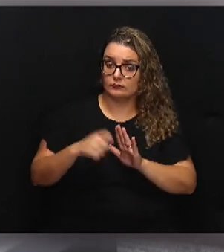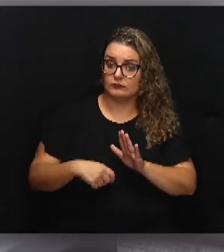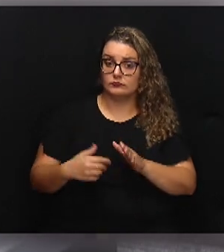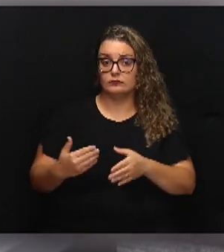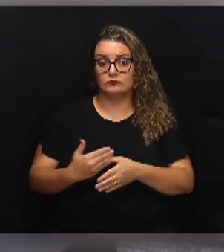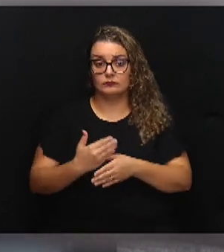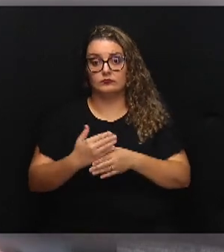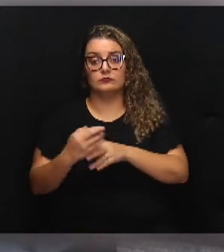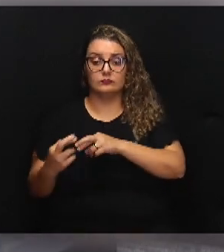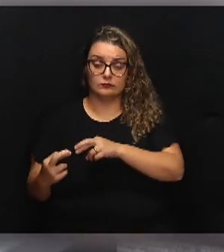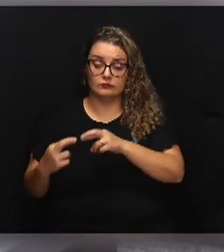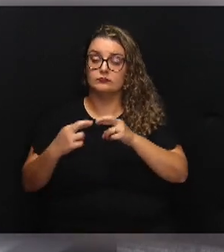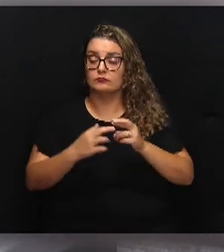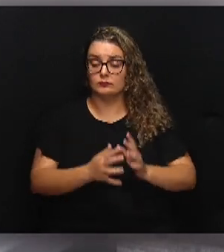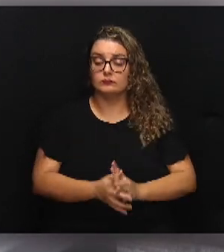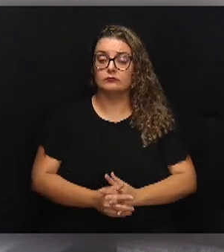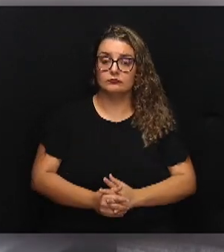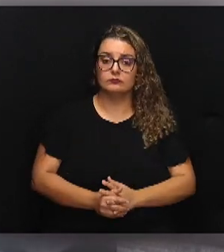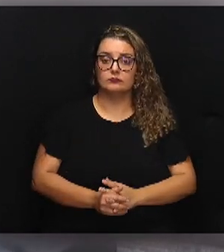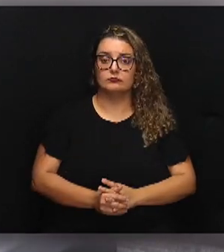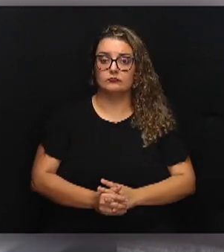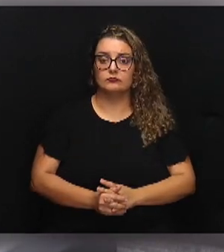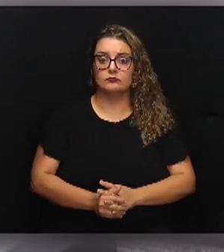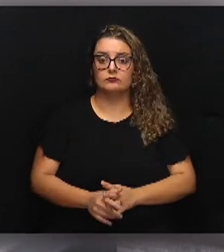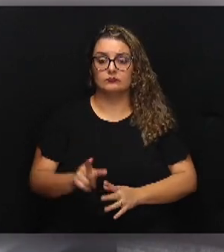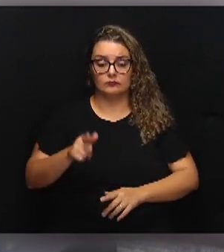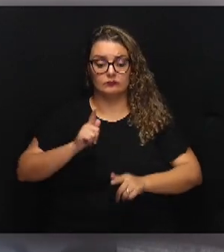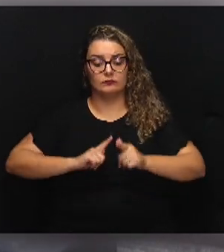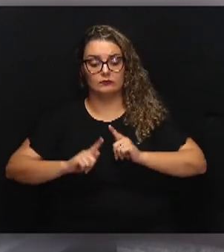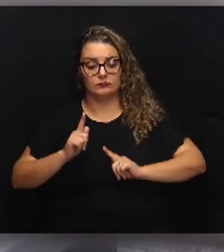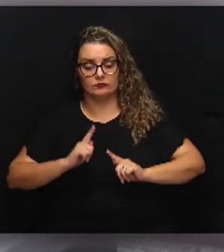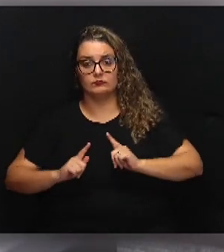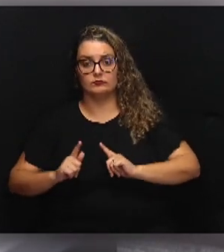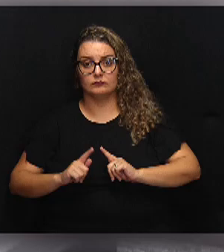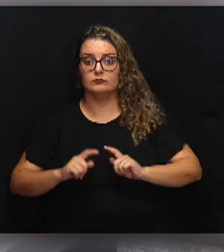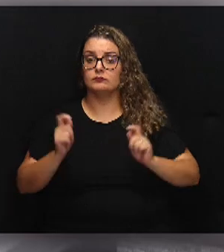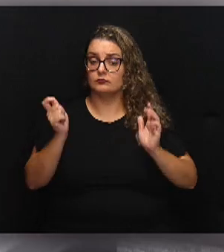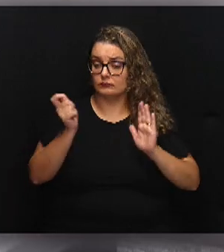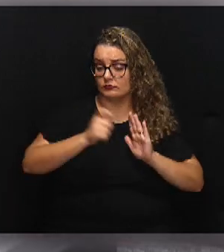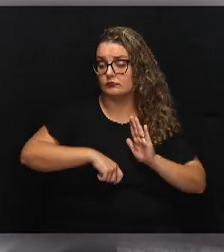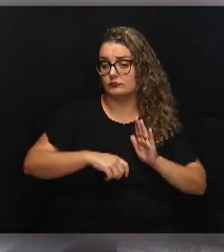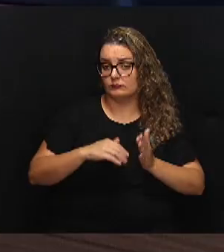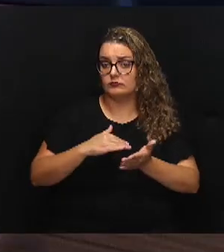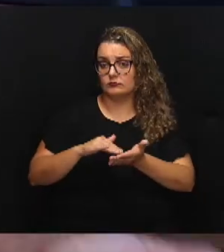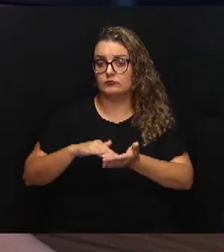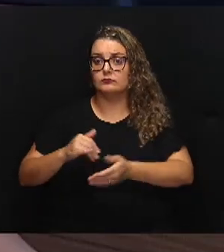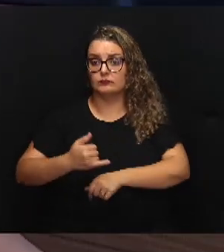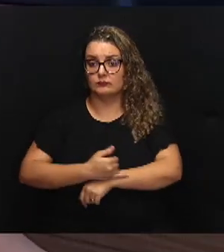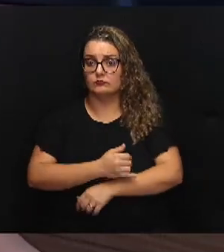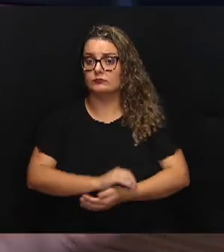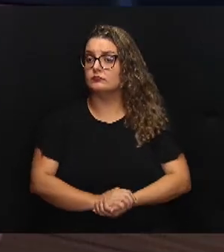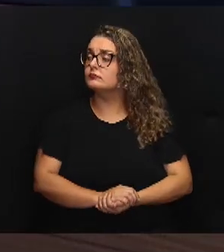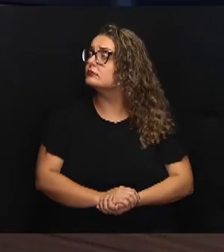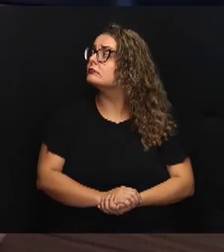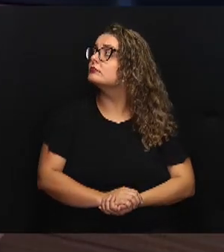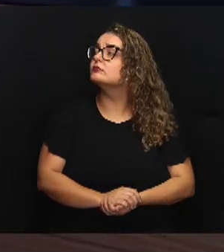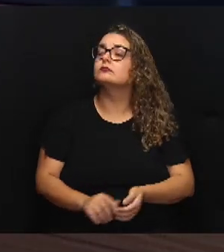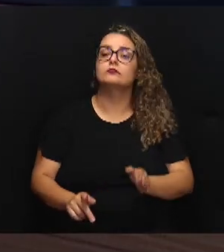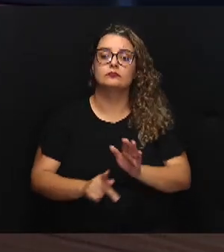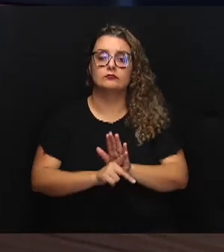também a fiscalização fica na gestão ou pela competência da Secretaria de Infraestrutura. Além dos projetos, a